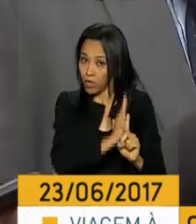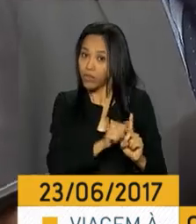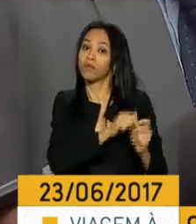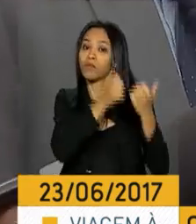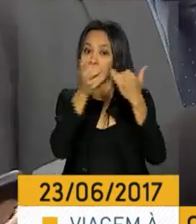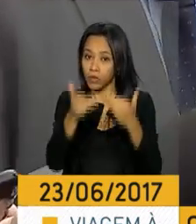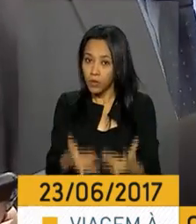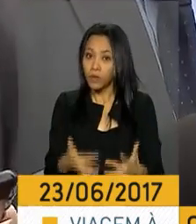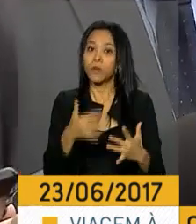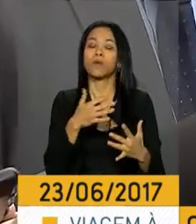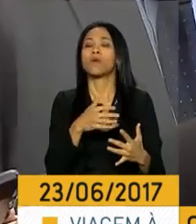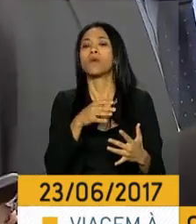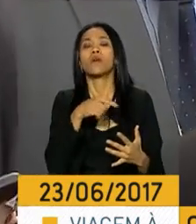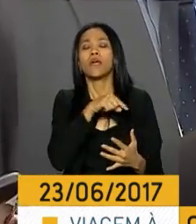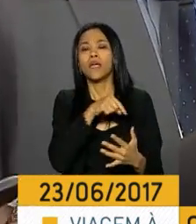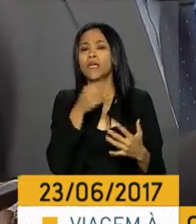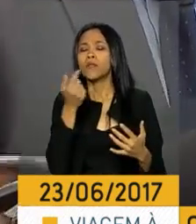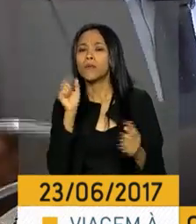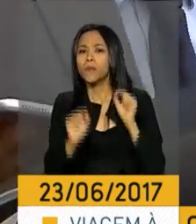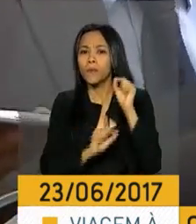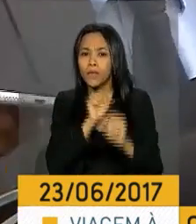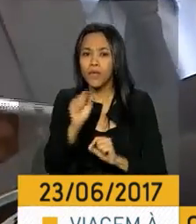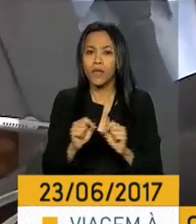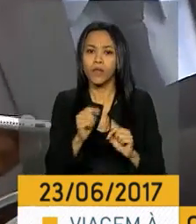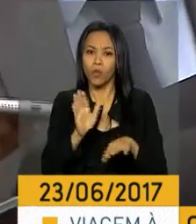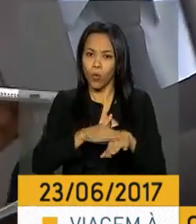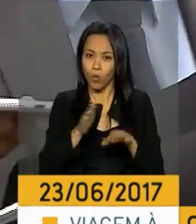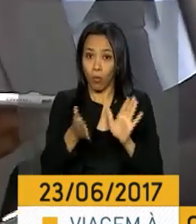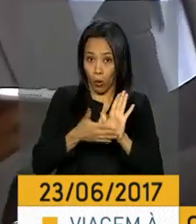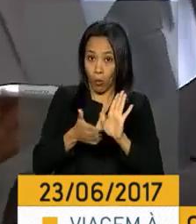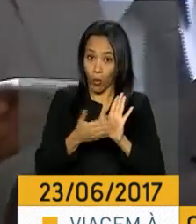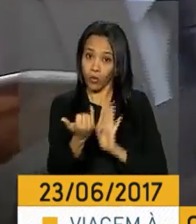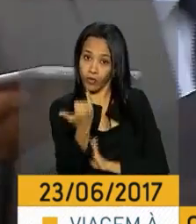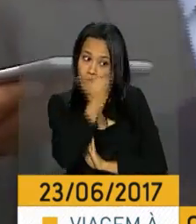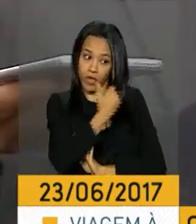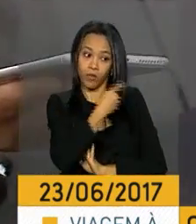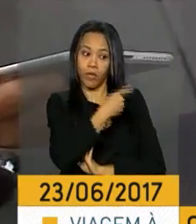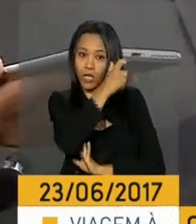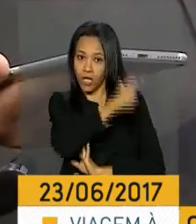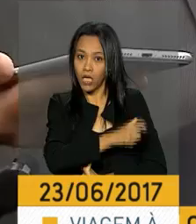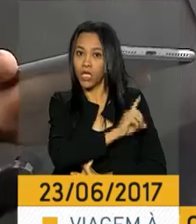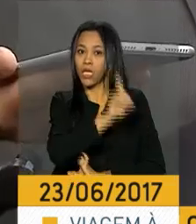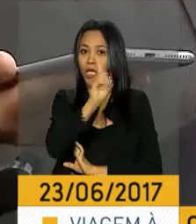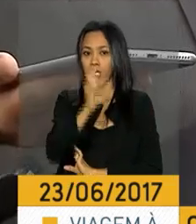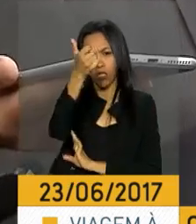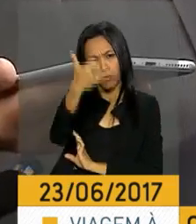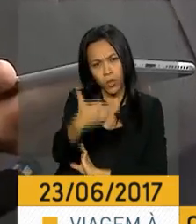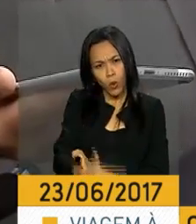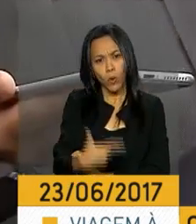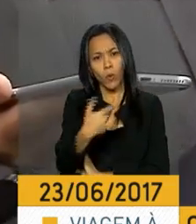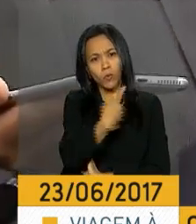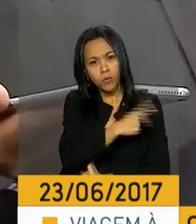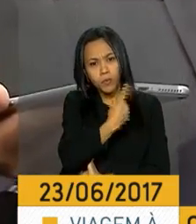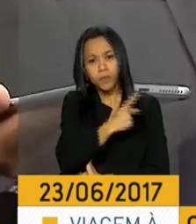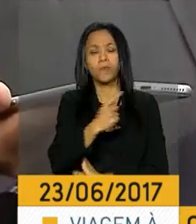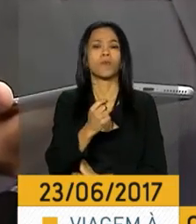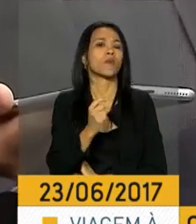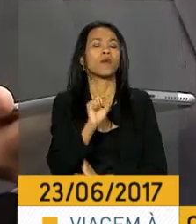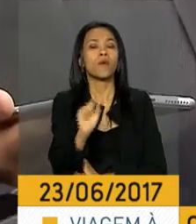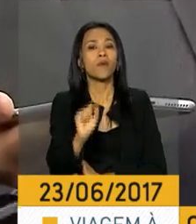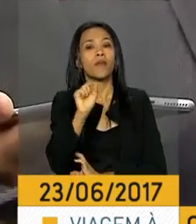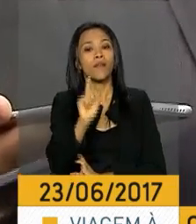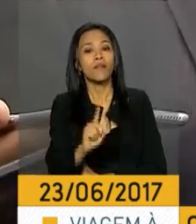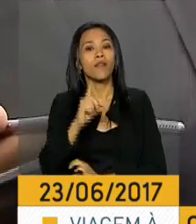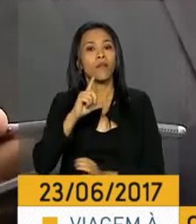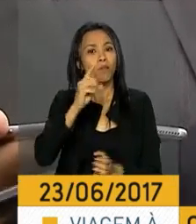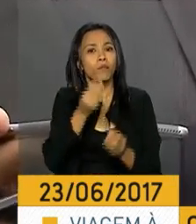uma revisão desses aspectos. Eu até estou propondo ao Sarney que o diálogo que ele fez aqui, a exposição que ele fez, se reproduza num